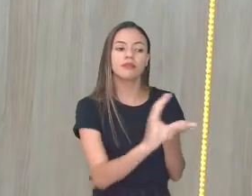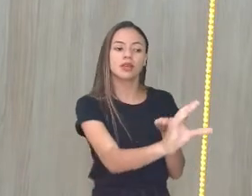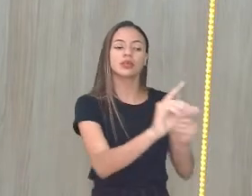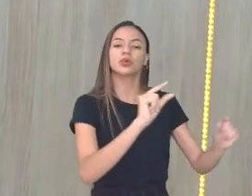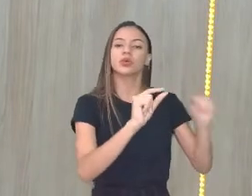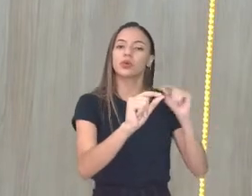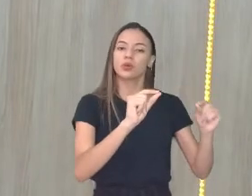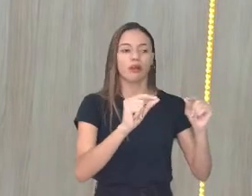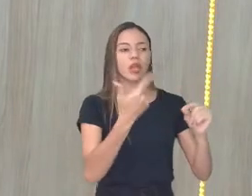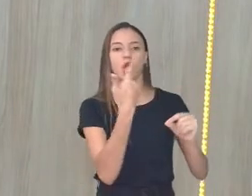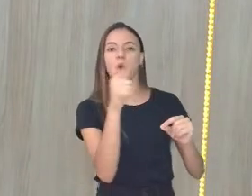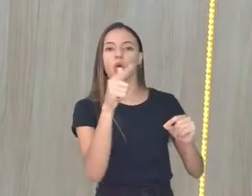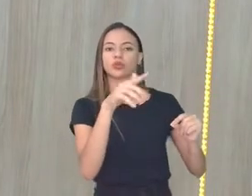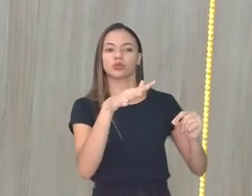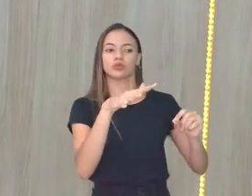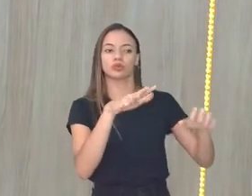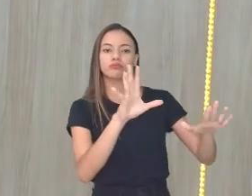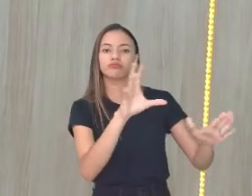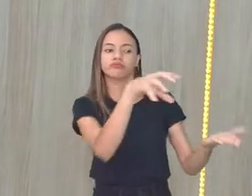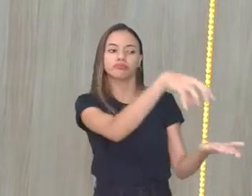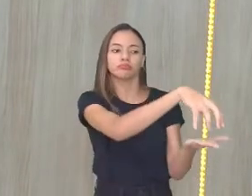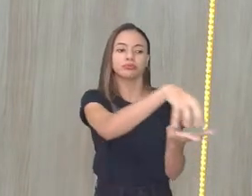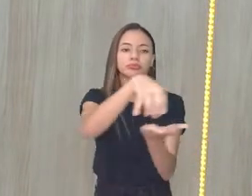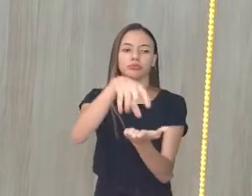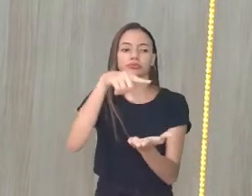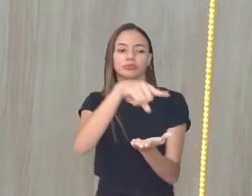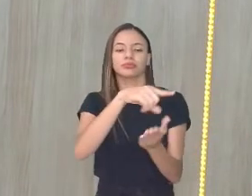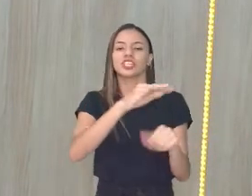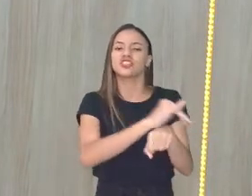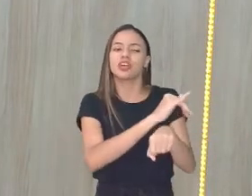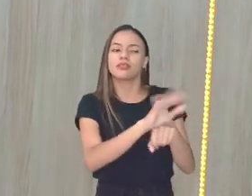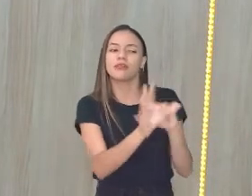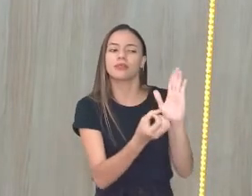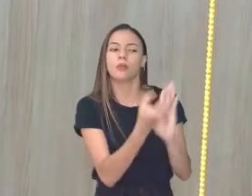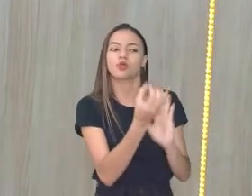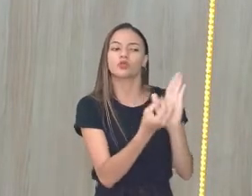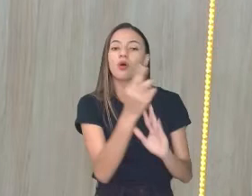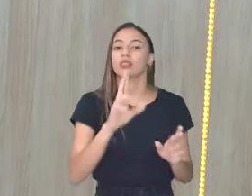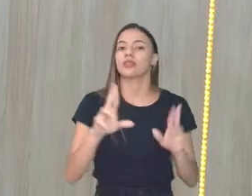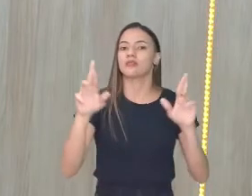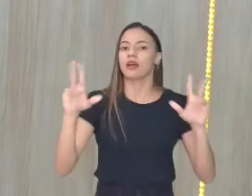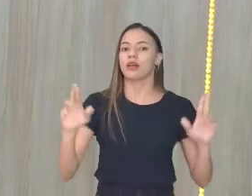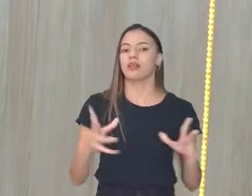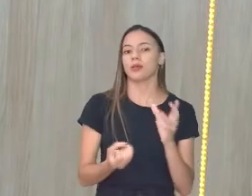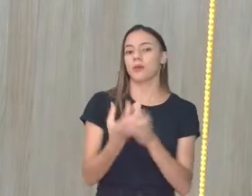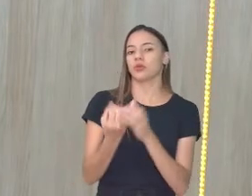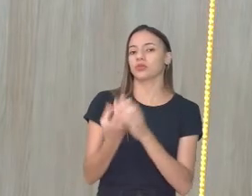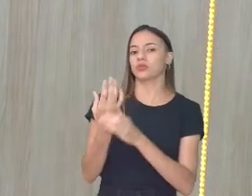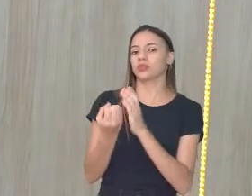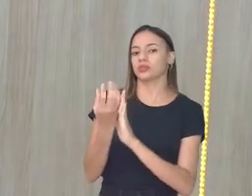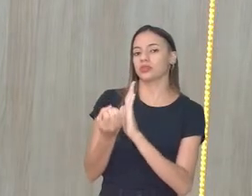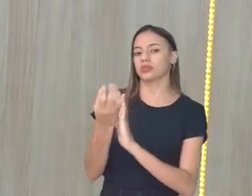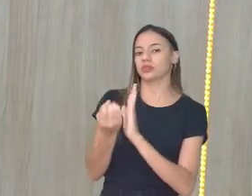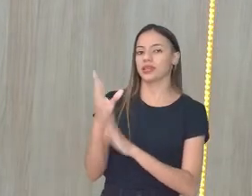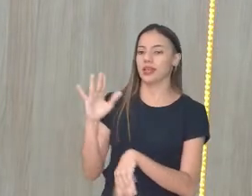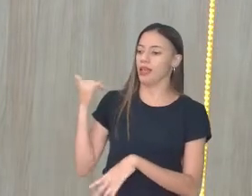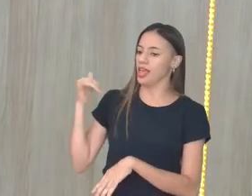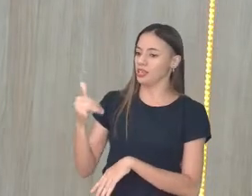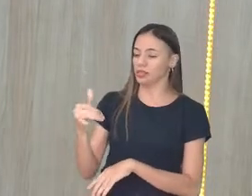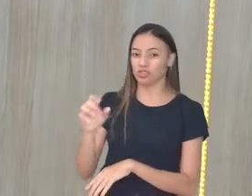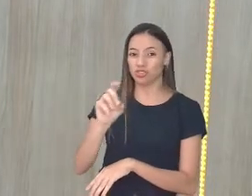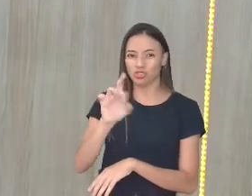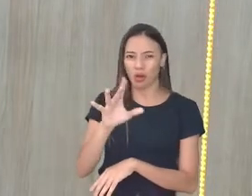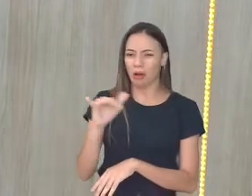outros setores, né, em outras formas de produção de energia, que não apenas a energia